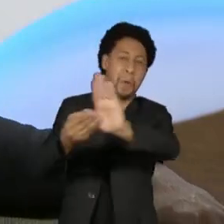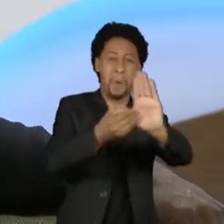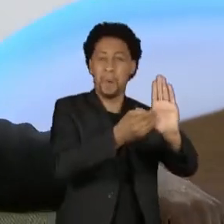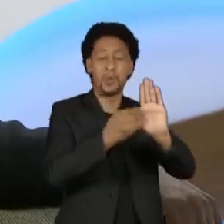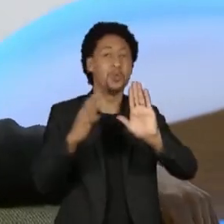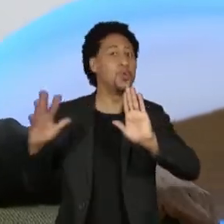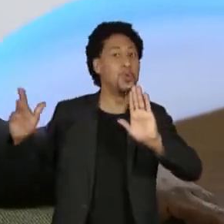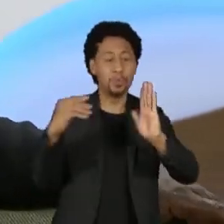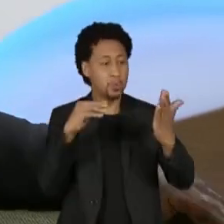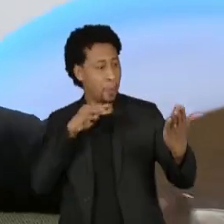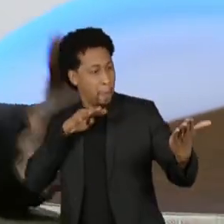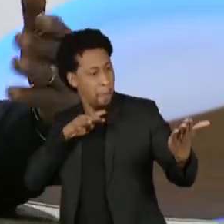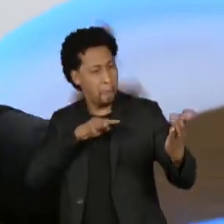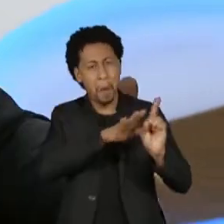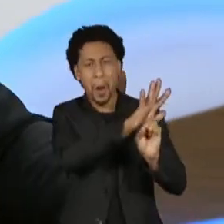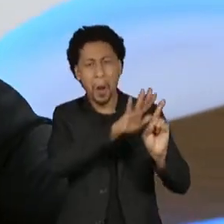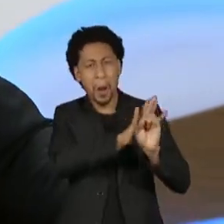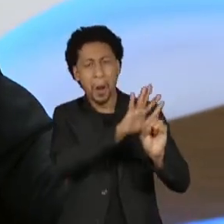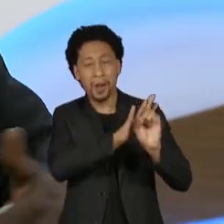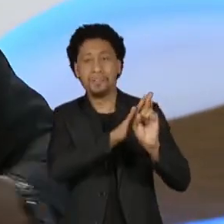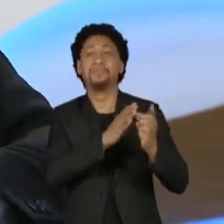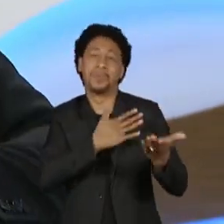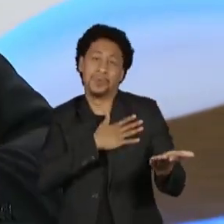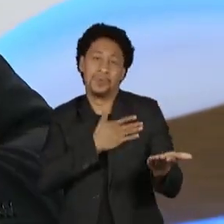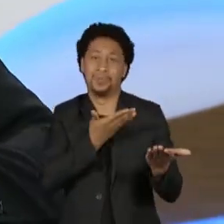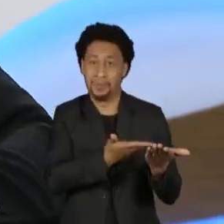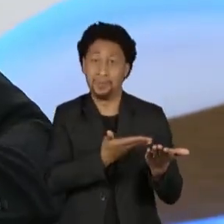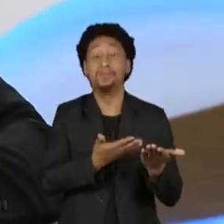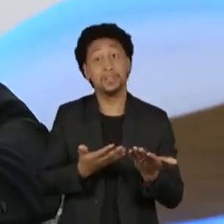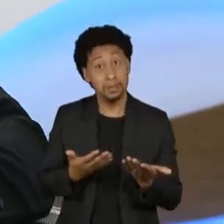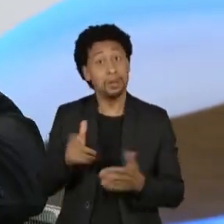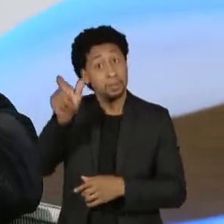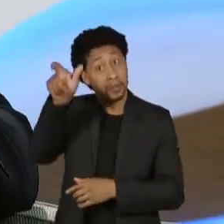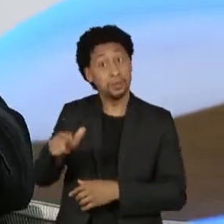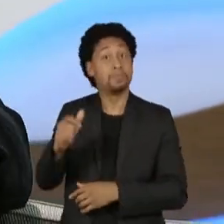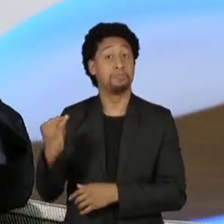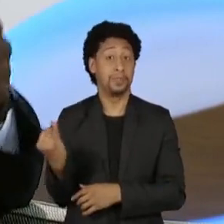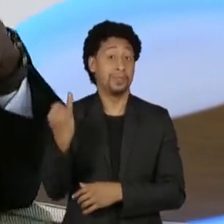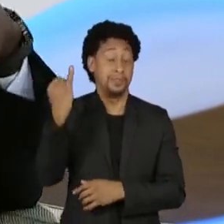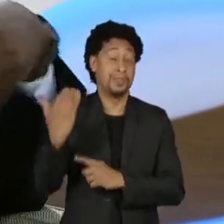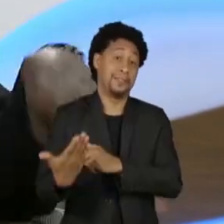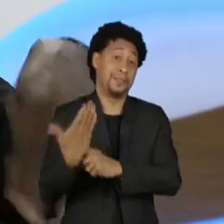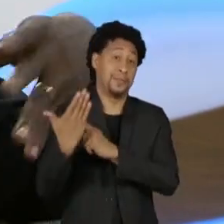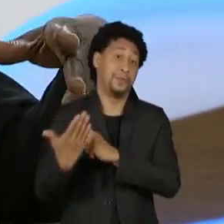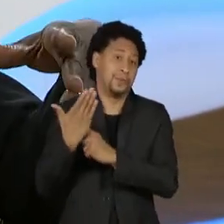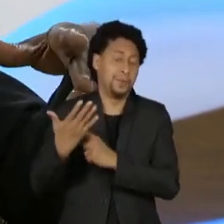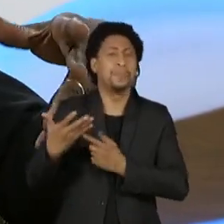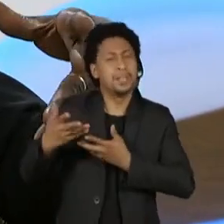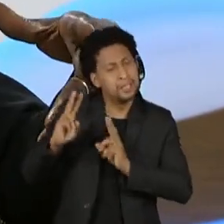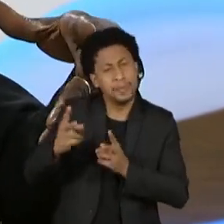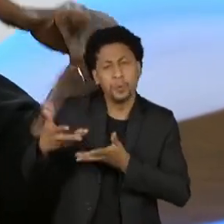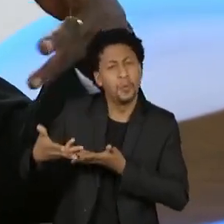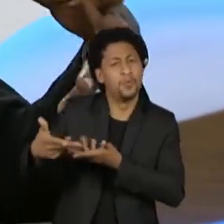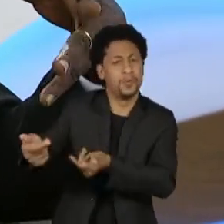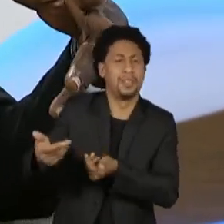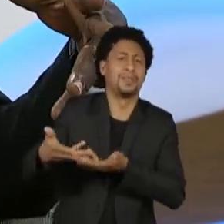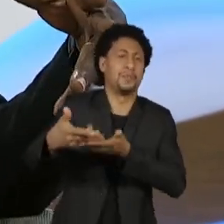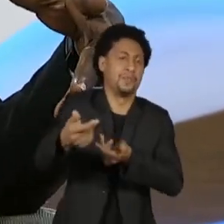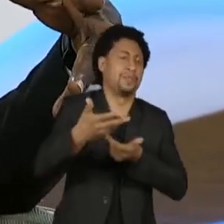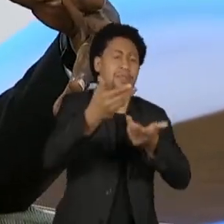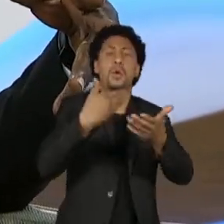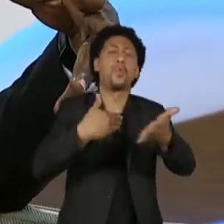e um artista francês uma artista Edith foi uma das pessoas fundamentais nesse processo Porque ele me convida para abrir o show dele